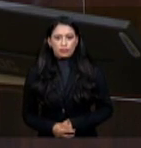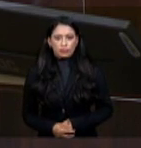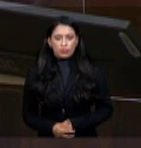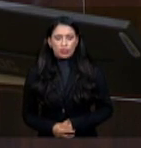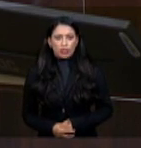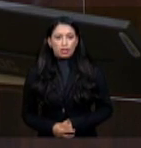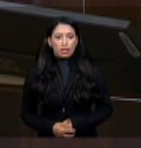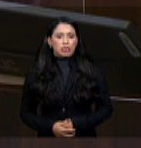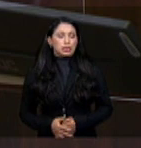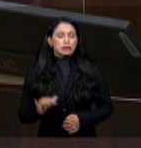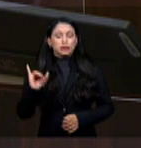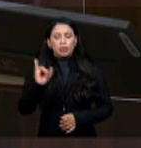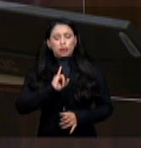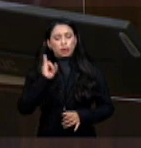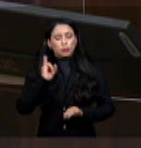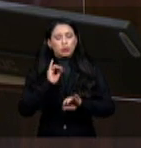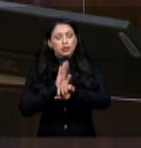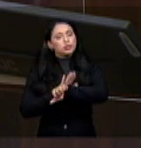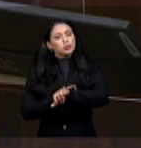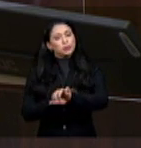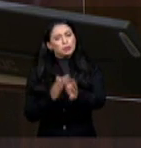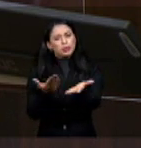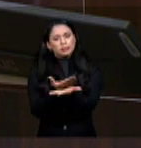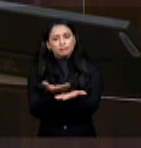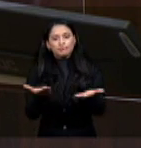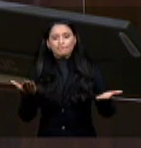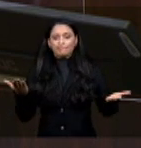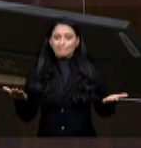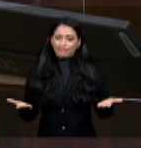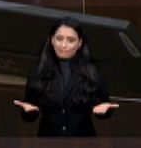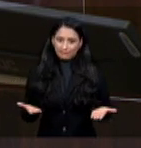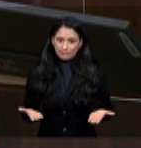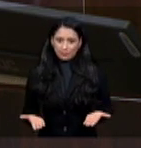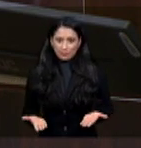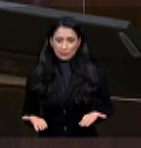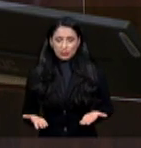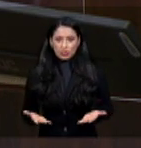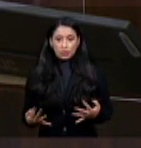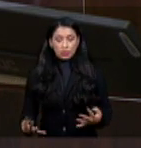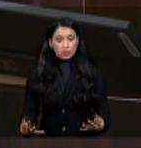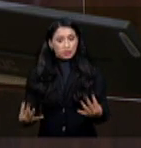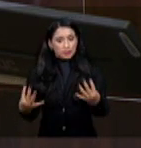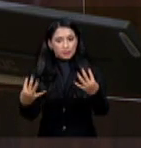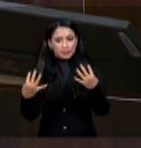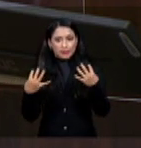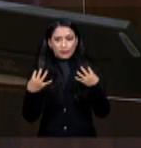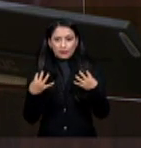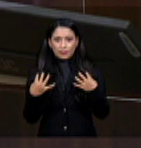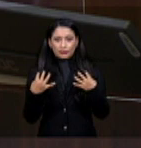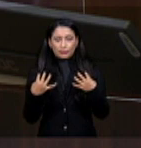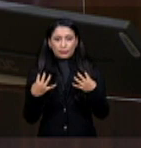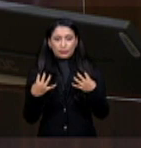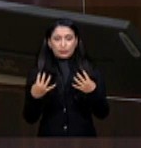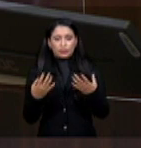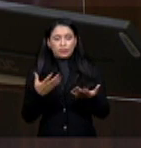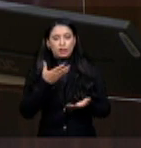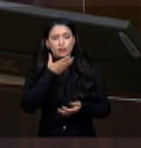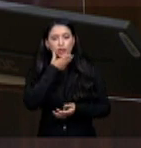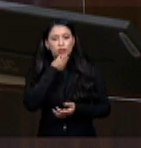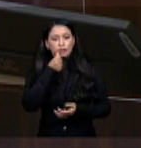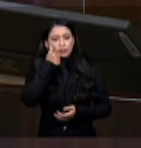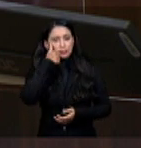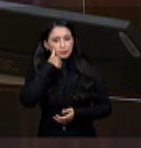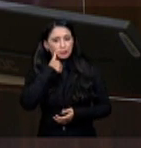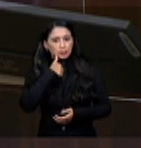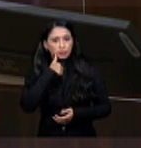importante espaço e todos aqueles e aquelas que nos ouvem senhoras e senhores